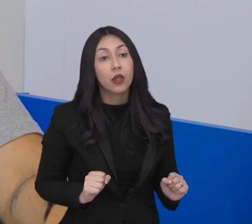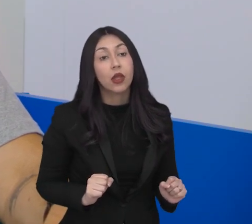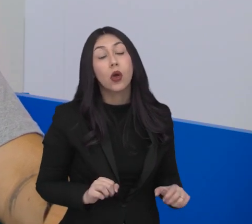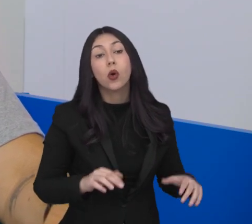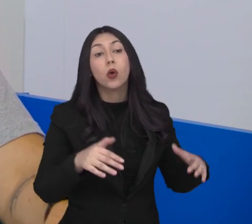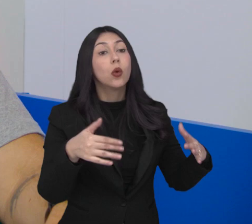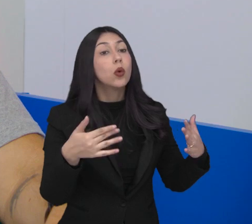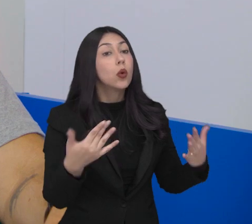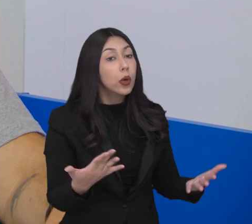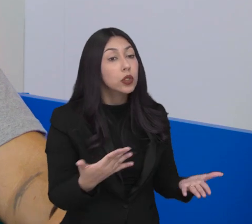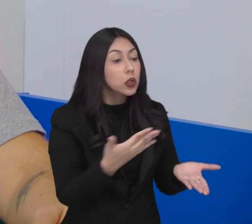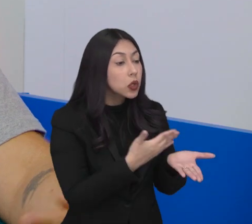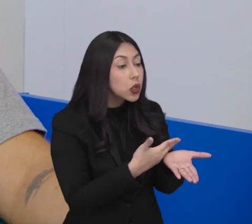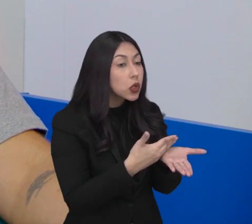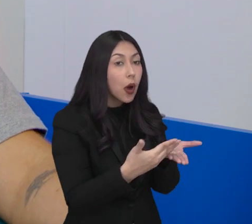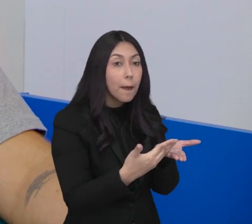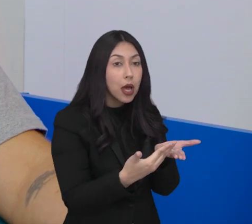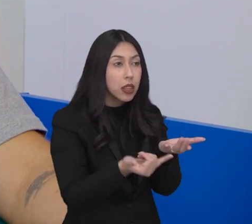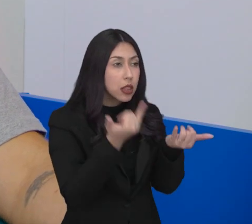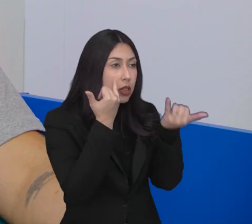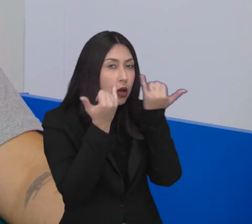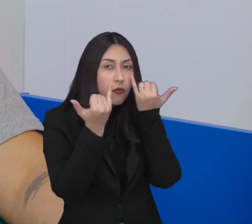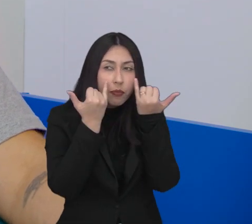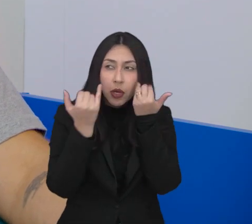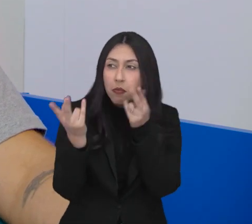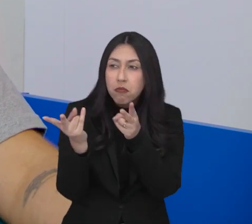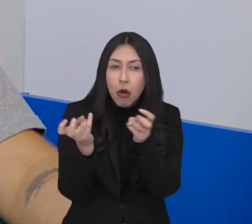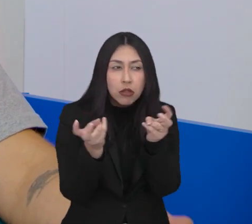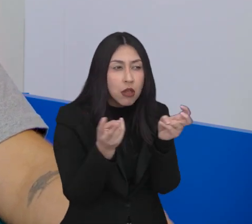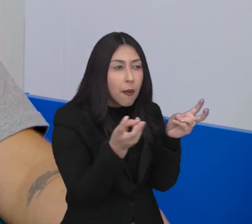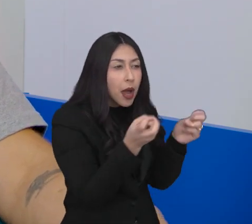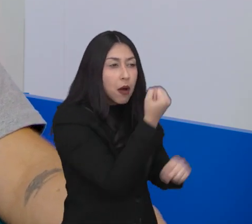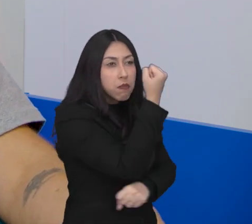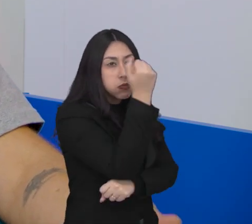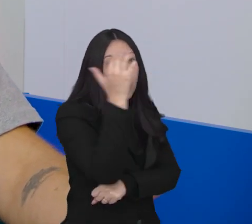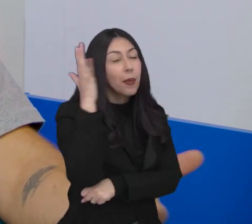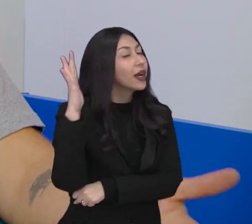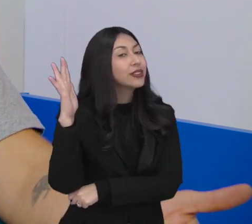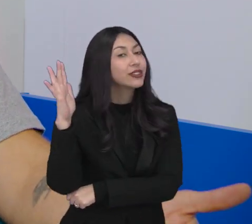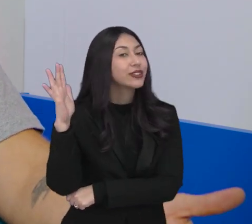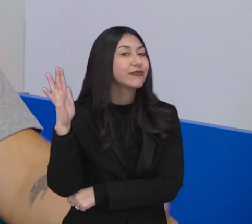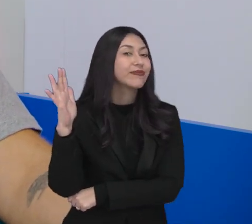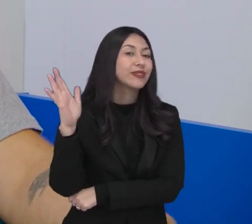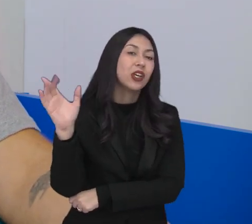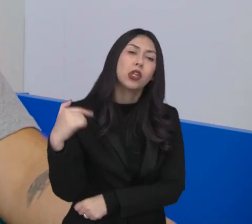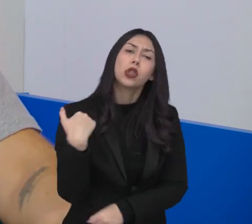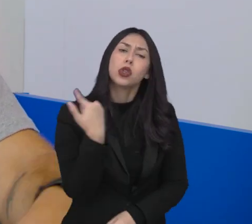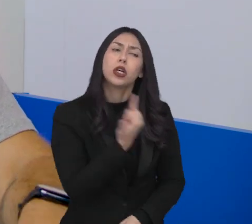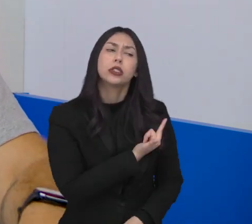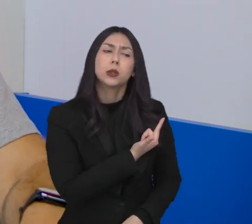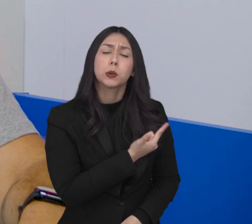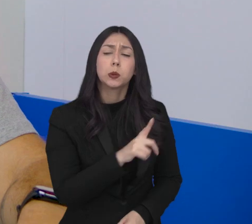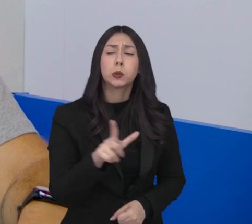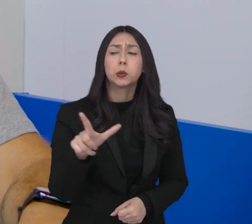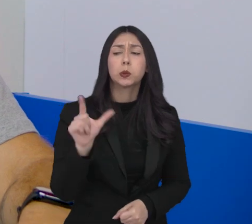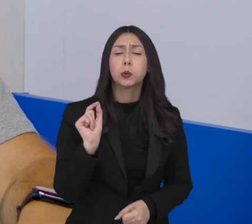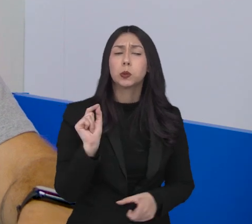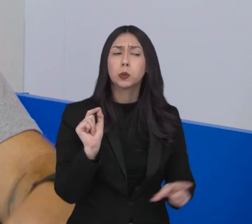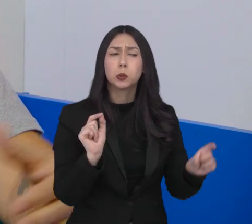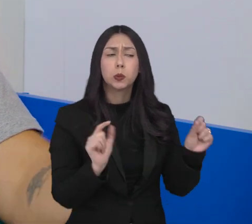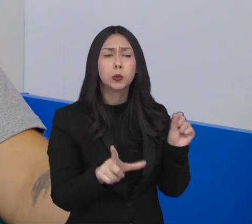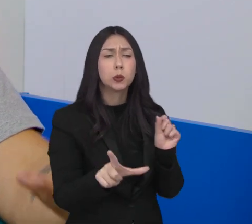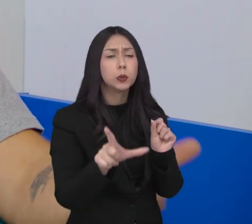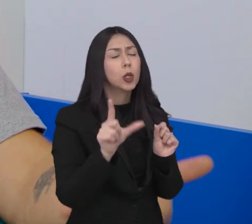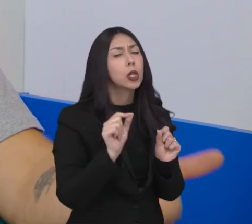Porque a partir do momento que a gente começa a se informar sobre o meio ambiente, é meio que natural, eu acho, para todo mundo, a gente tomar partido. E